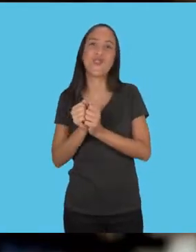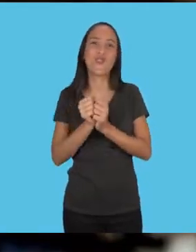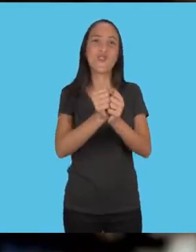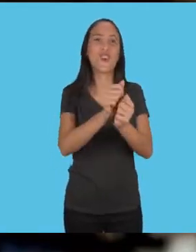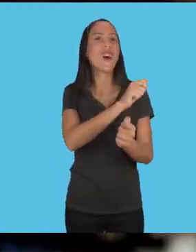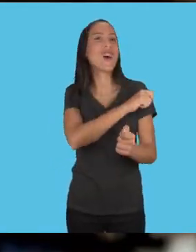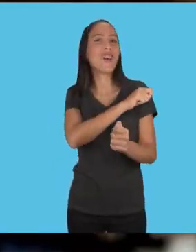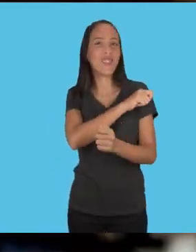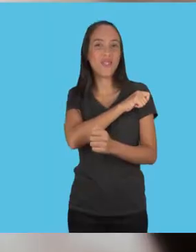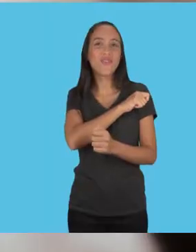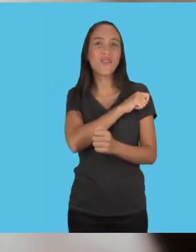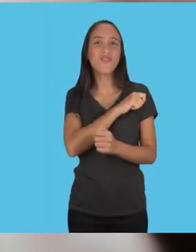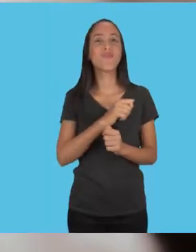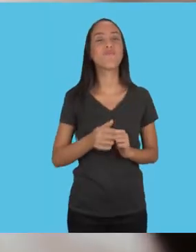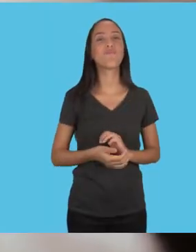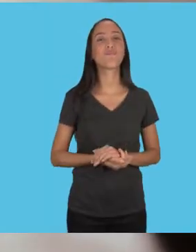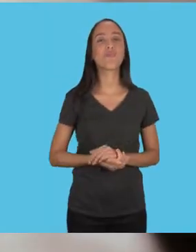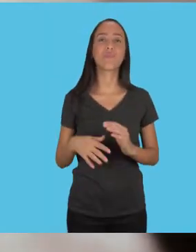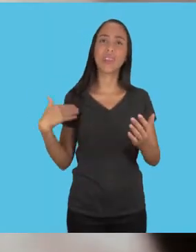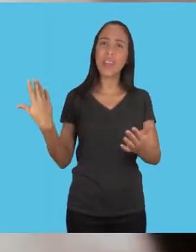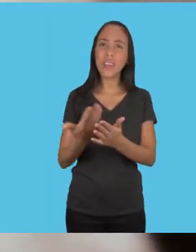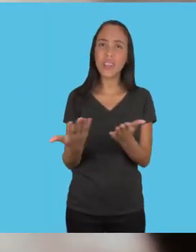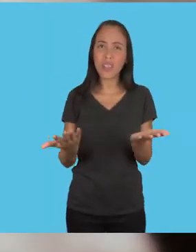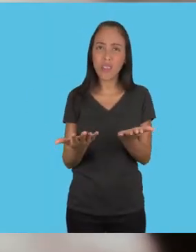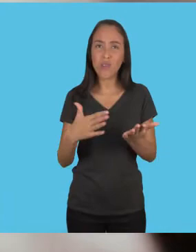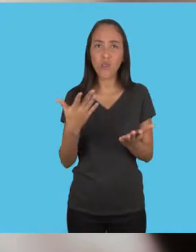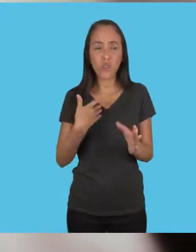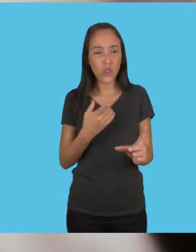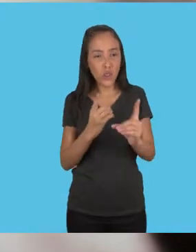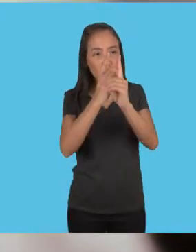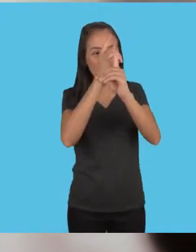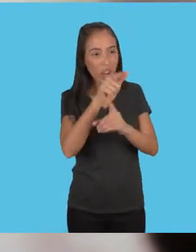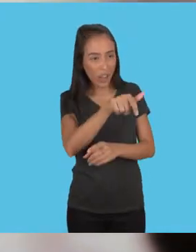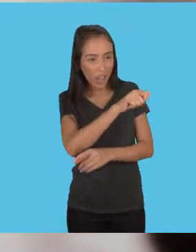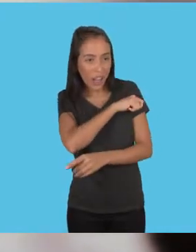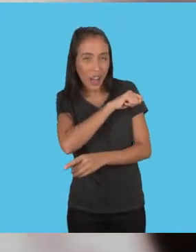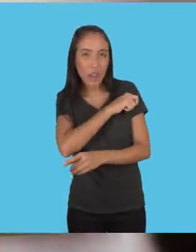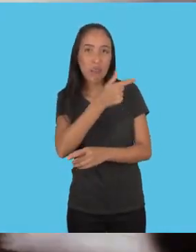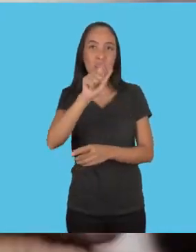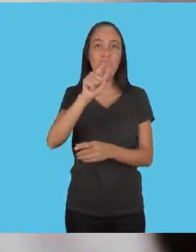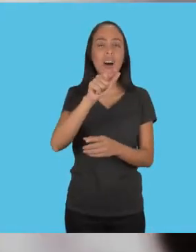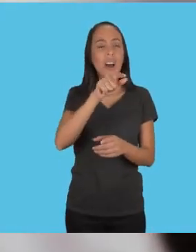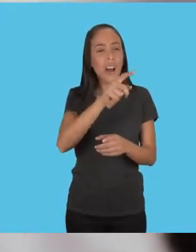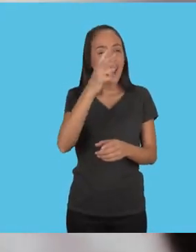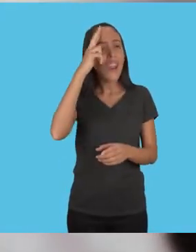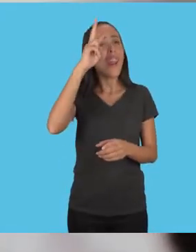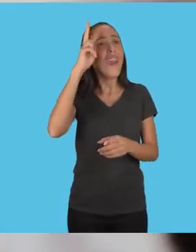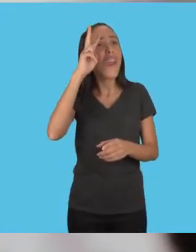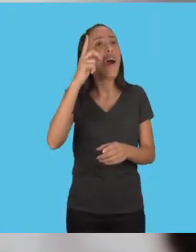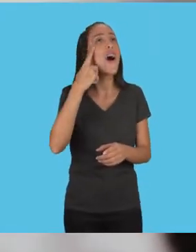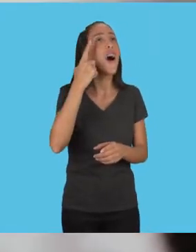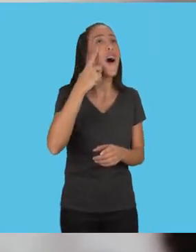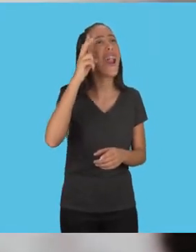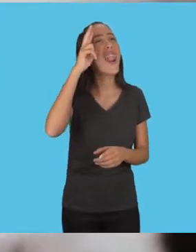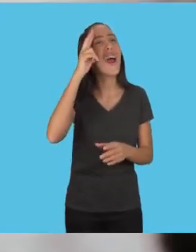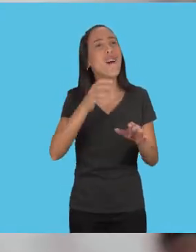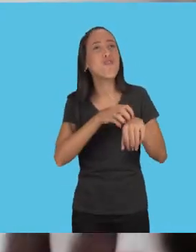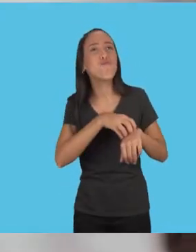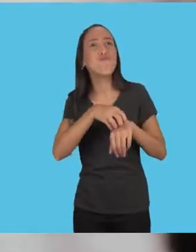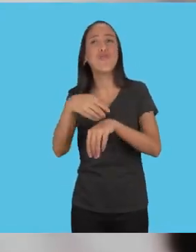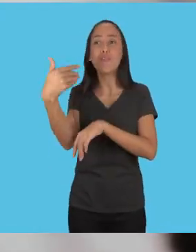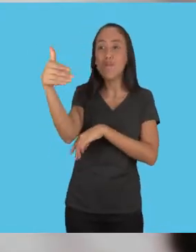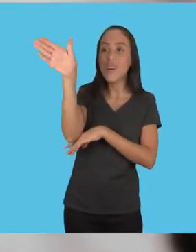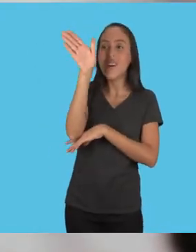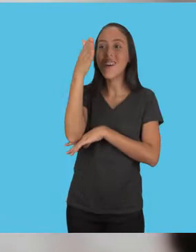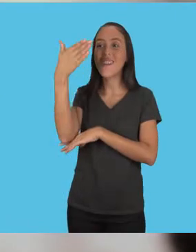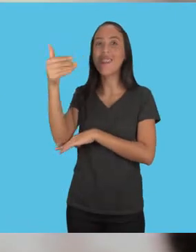os estudantes. Eu ainda hoje, quando encontro com um aluno ou outro, ele lembra da bandeira científica. Professor,